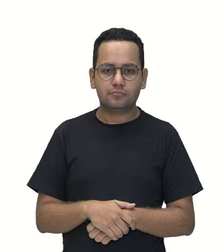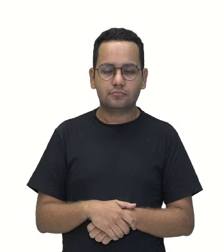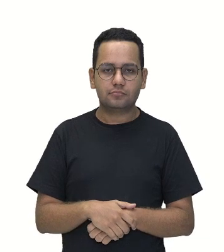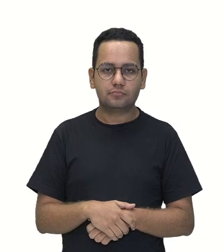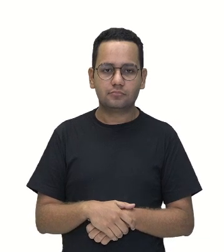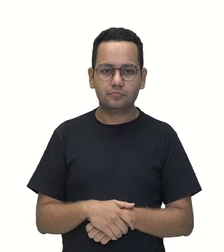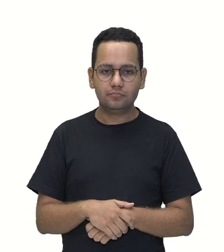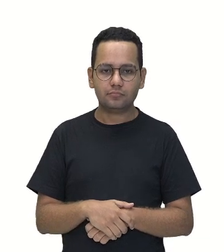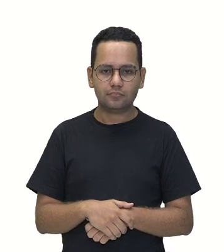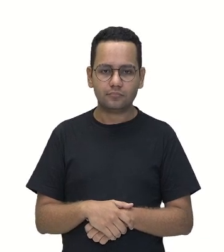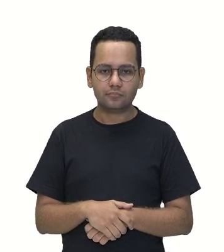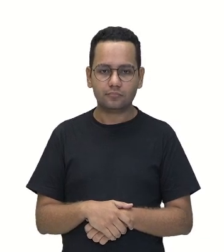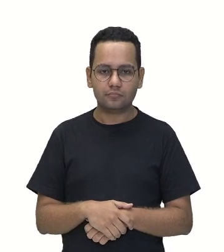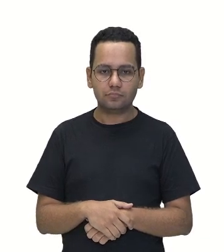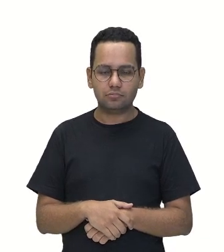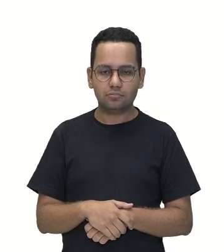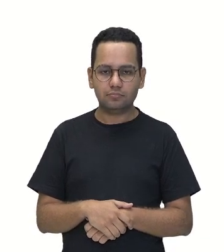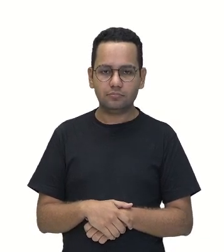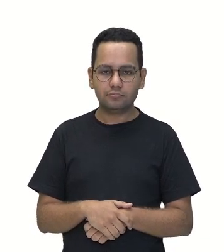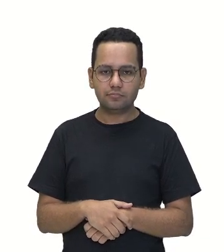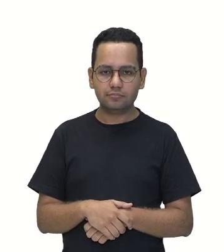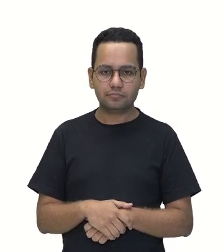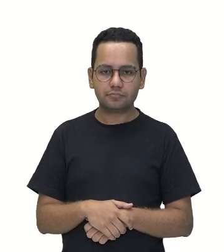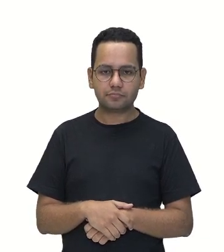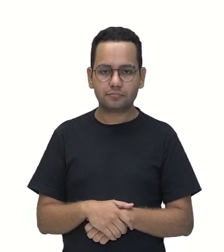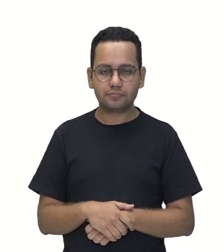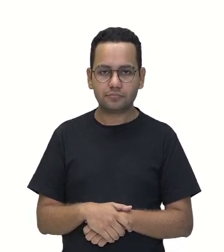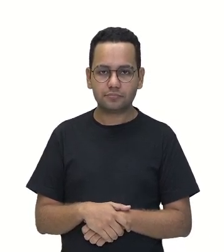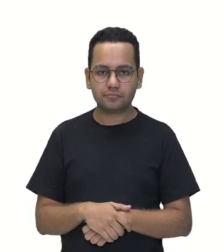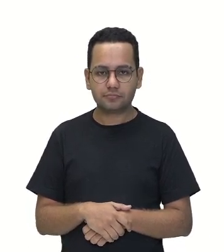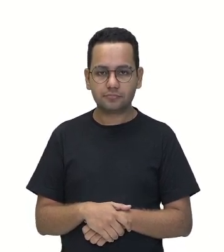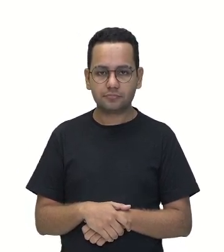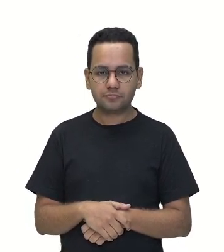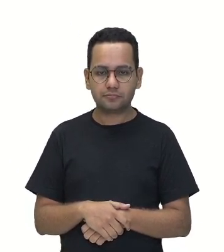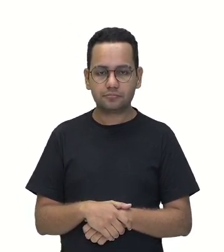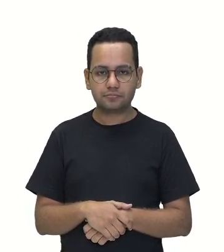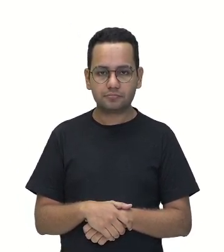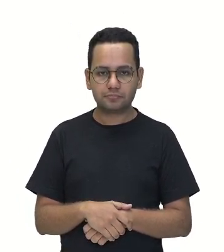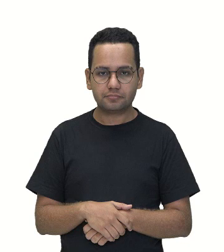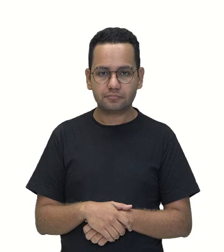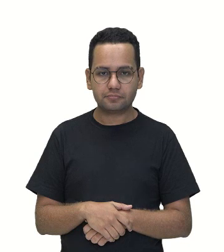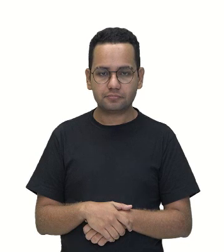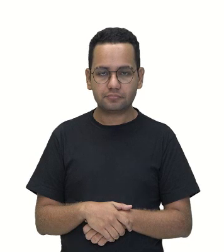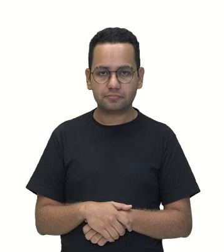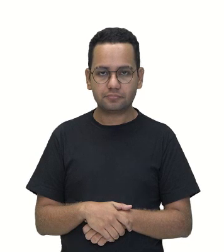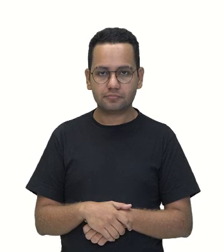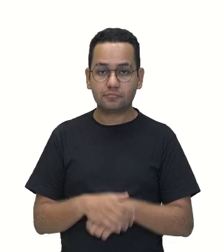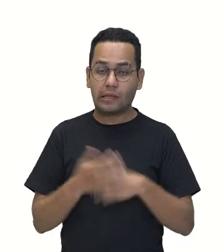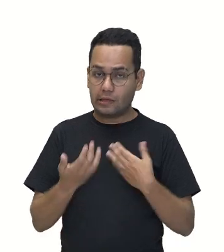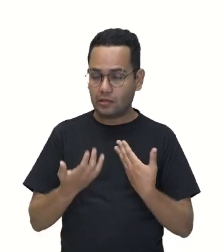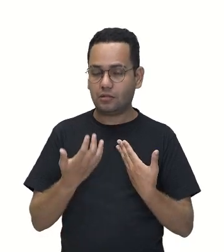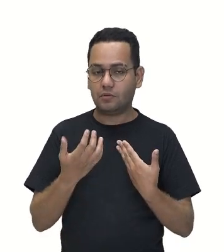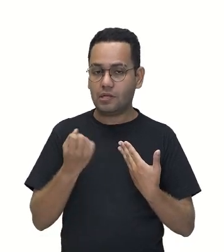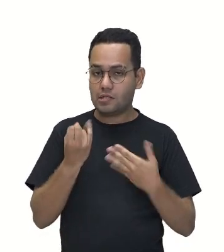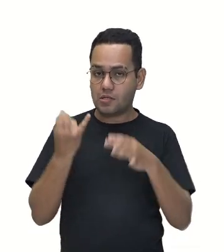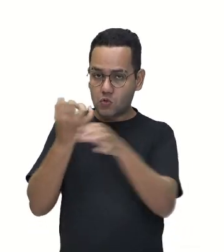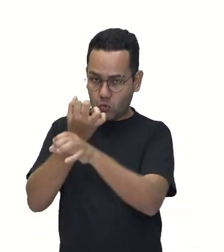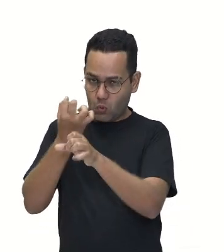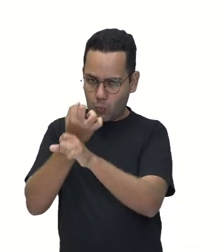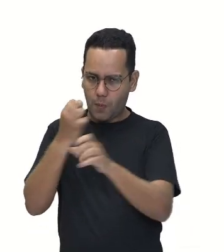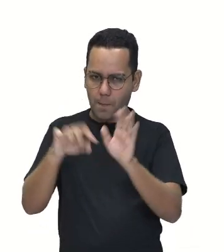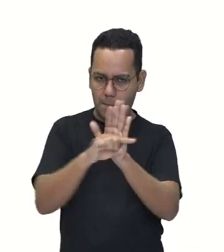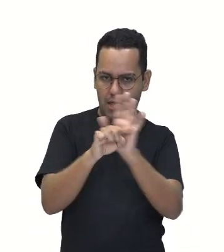então vou somar as duas raízes mas Observe que quando eu somo menos ra 6 com mais